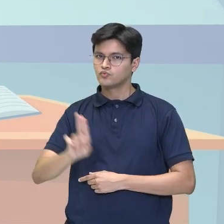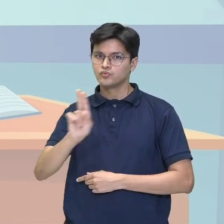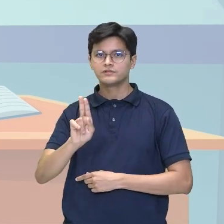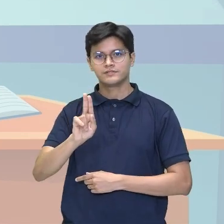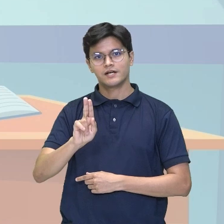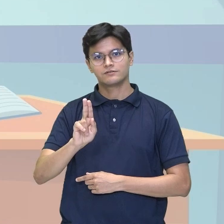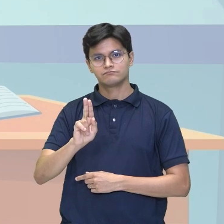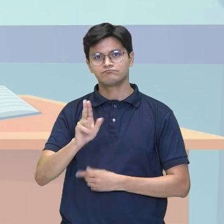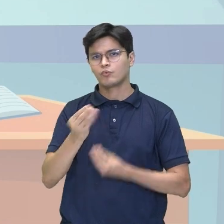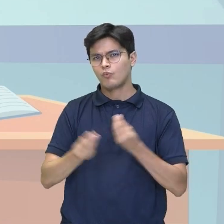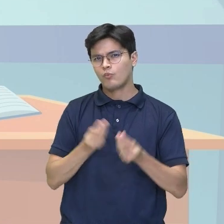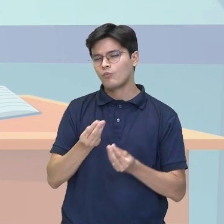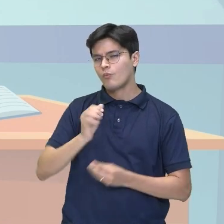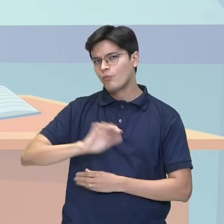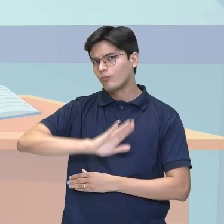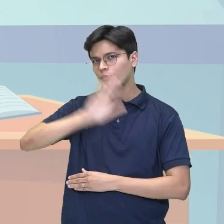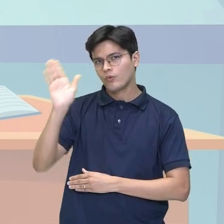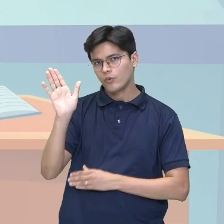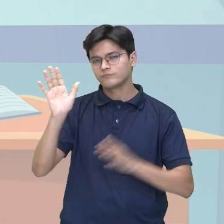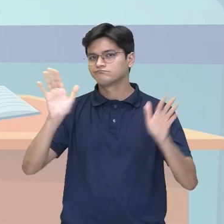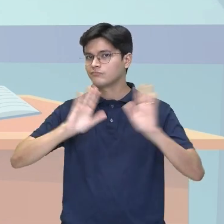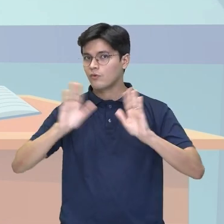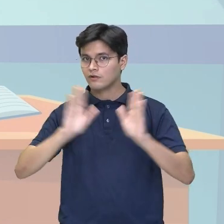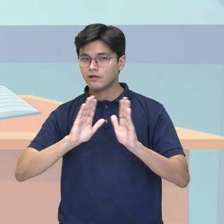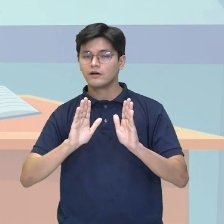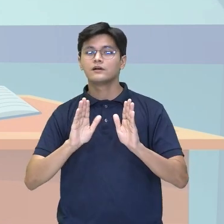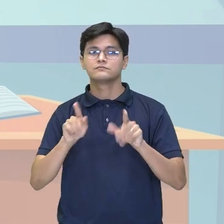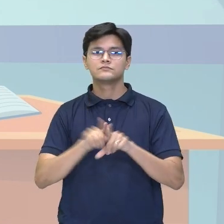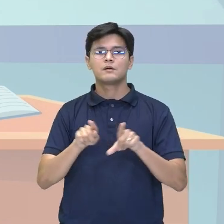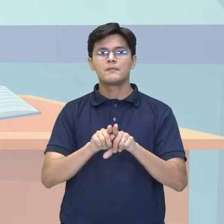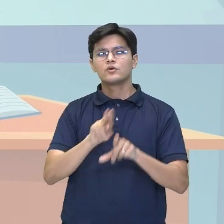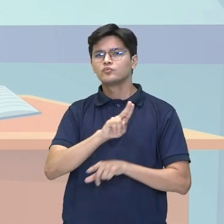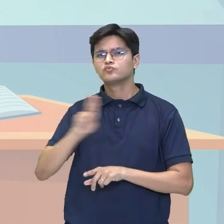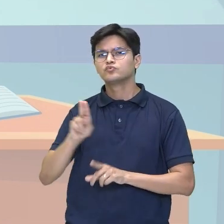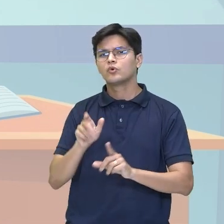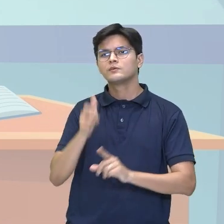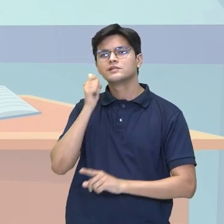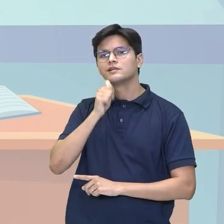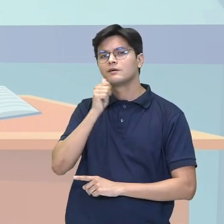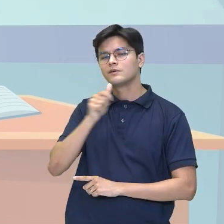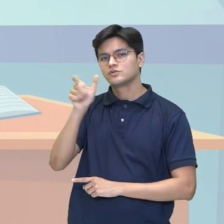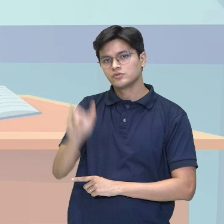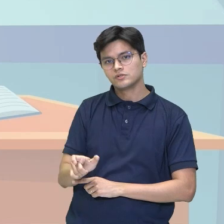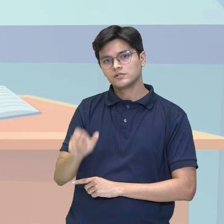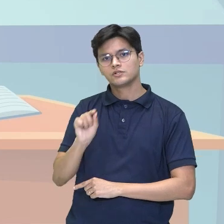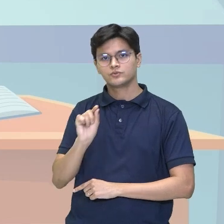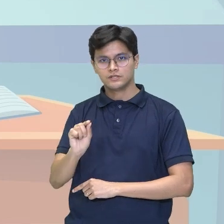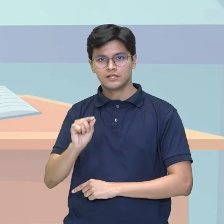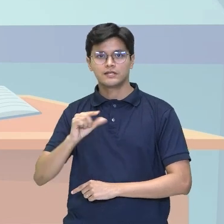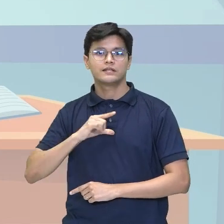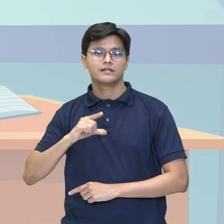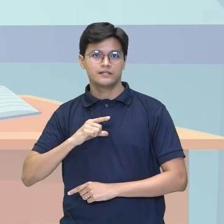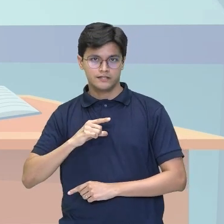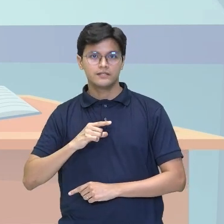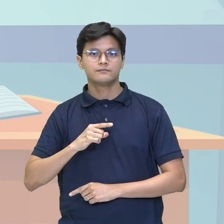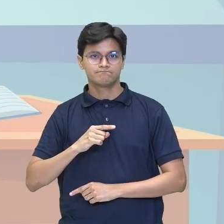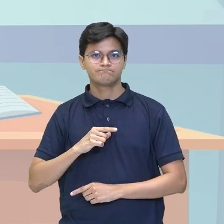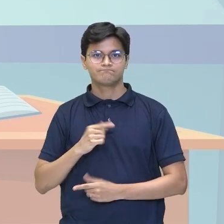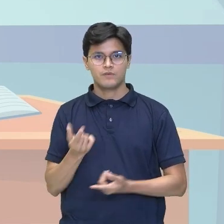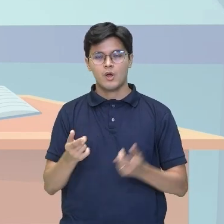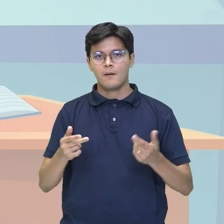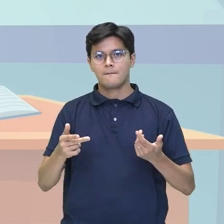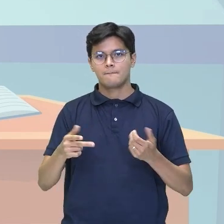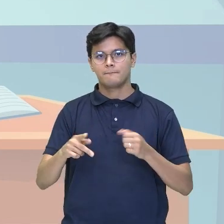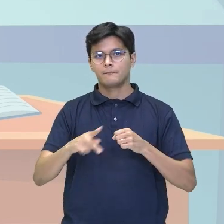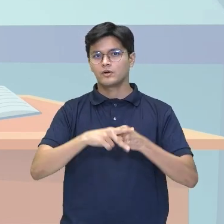olá, certo? E o nome da personagem. Observem que eu tenho aqui um pronome interrogativo, que nós vamos trabalhar